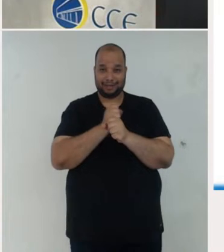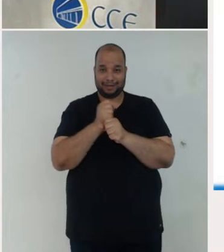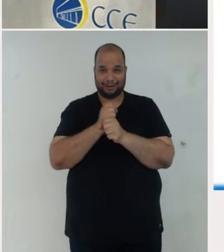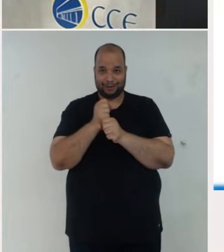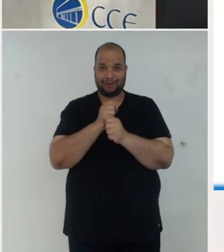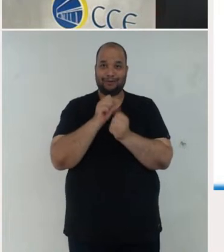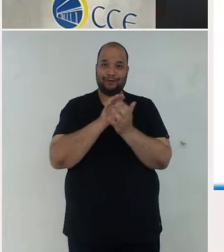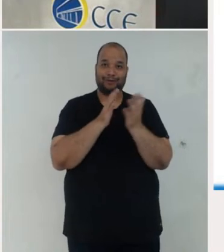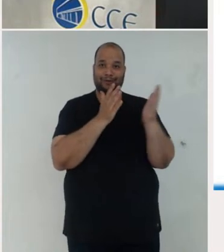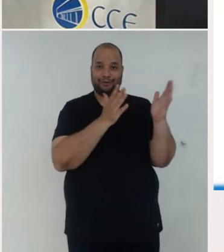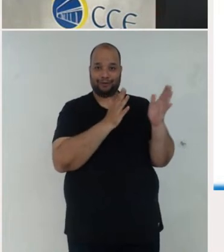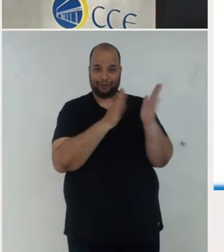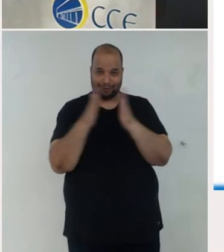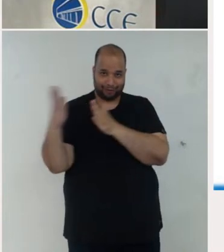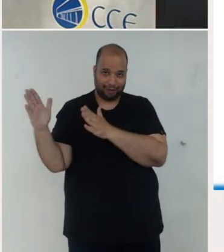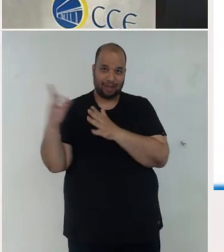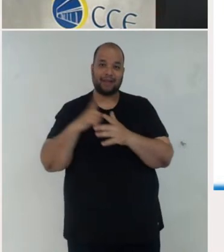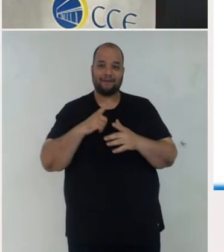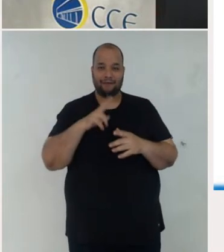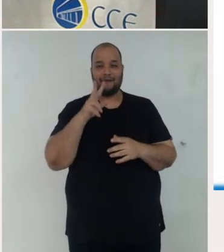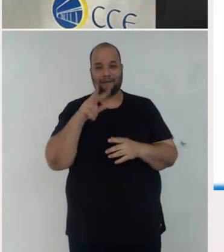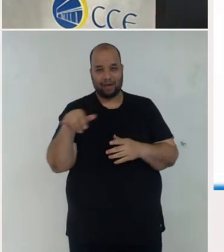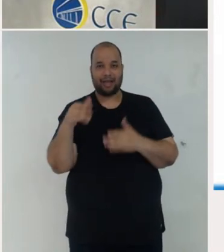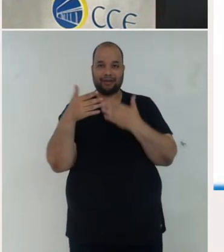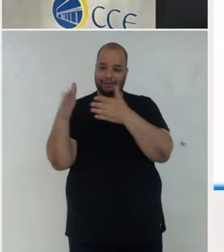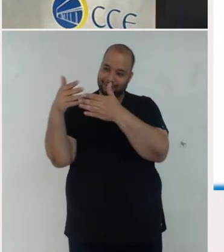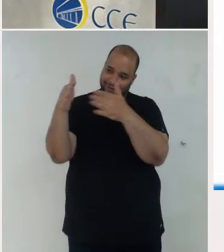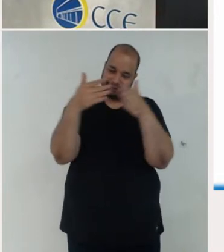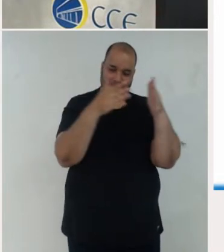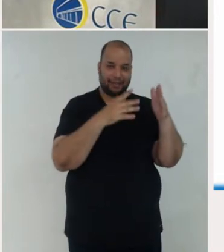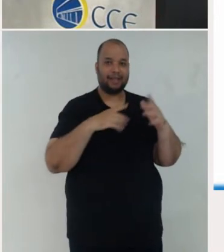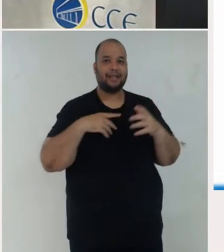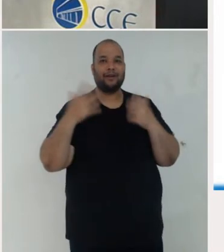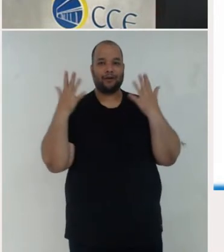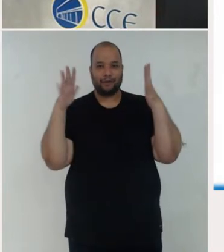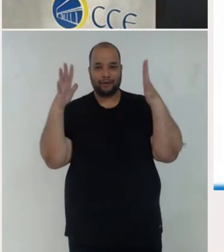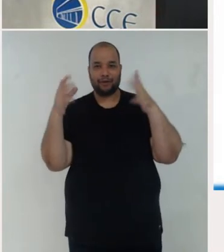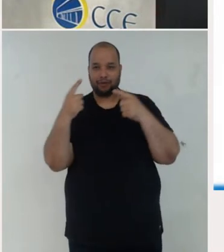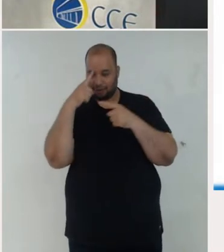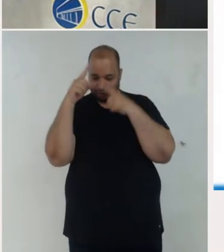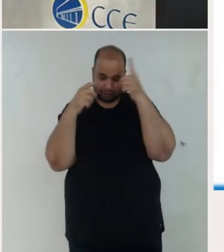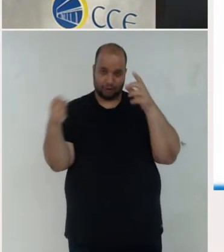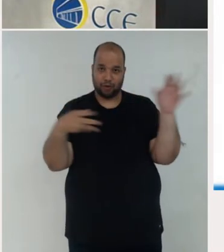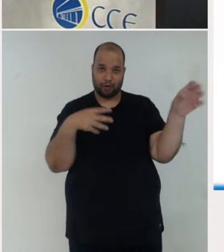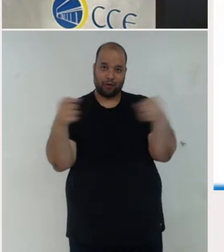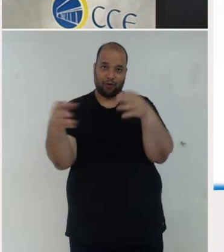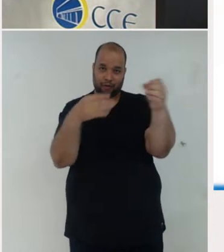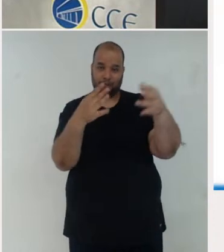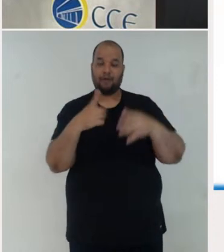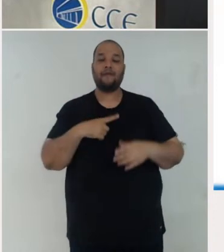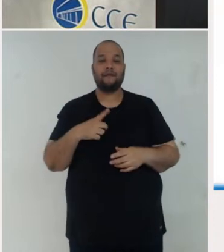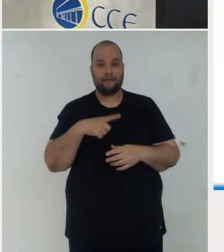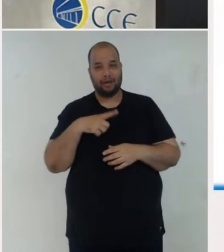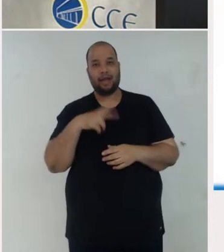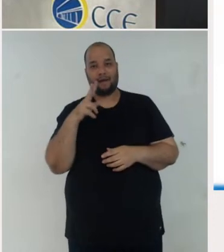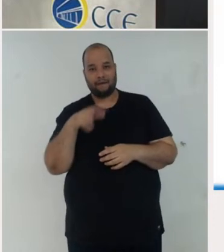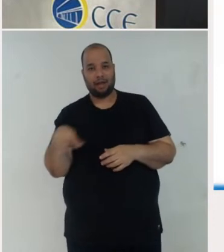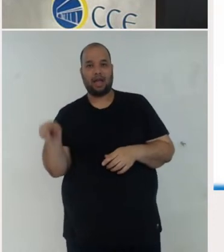gente vai ter aí edições comemorativas, inovadoras também. A gente vai ter um volume onde a